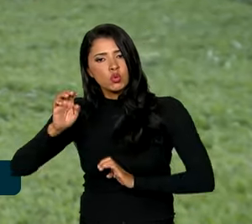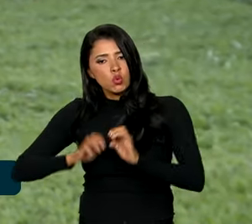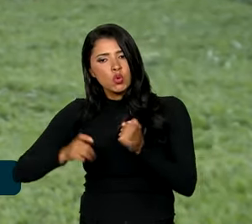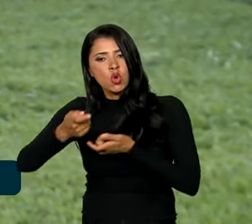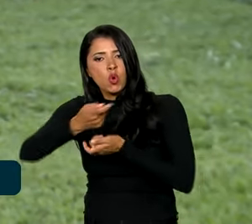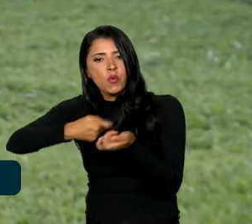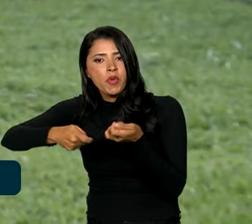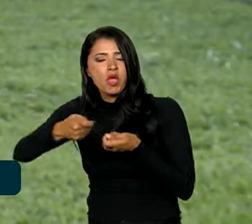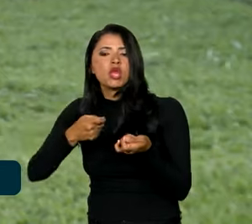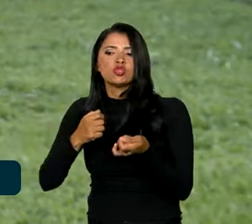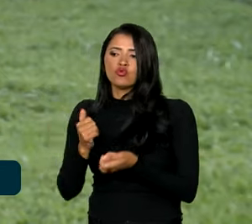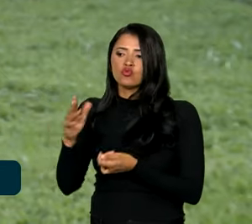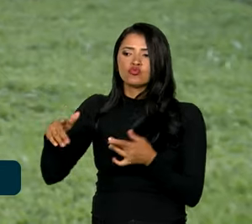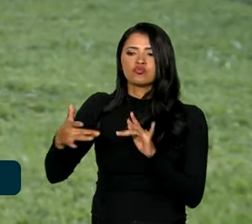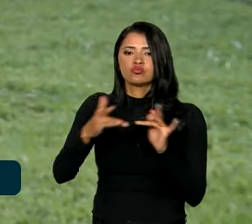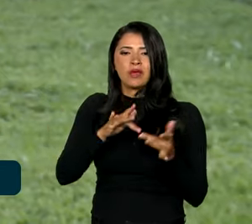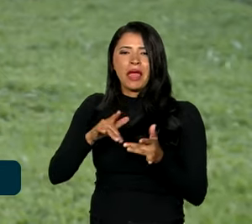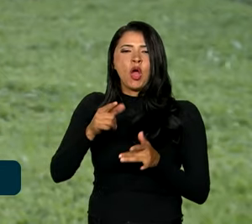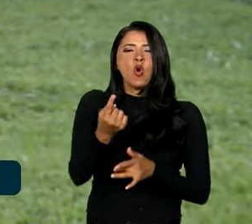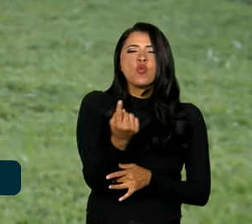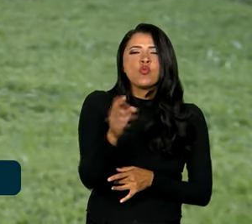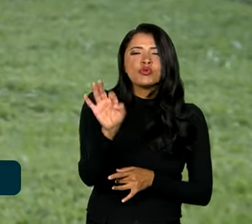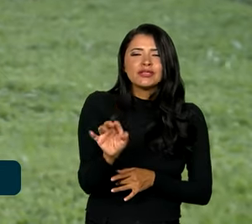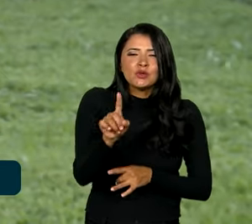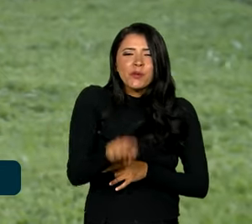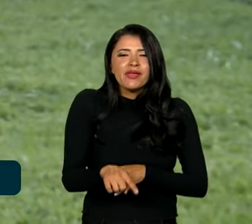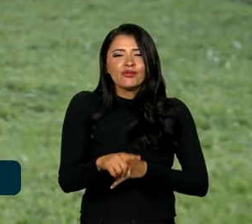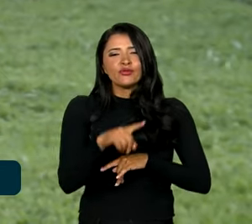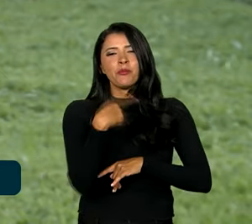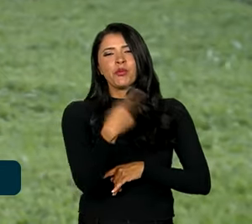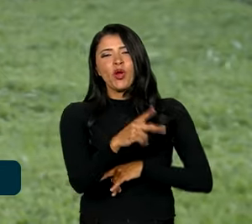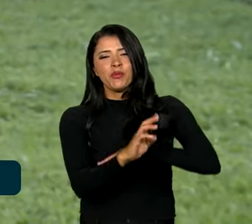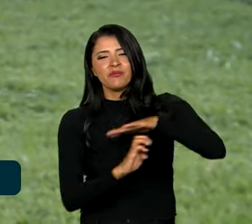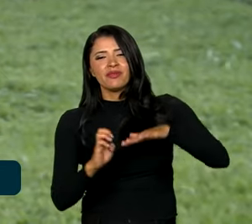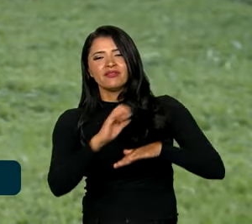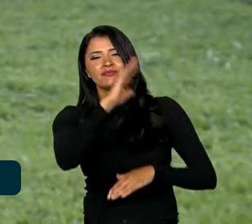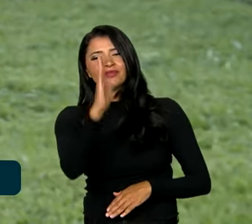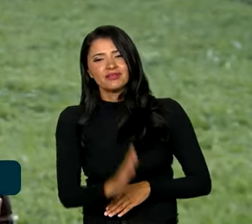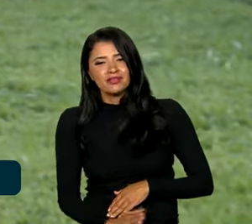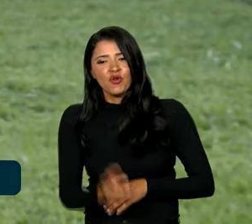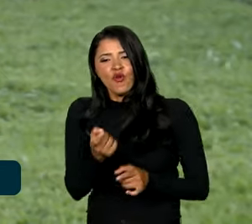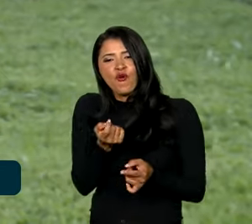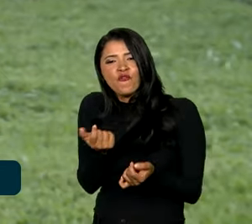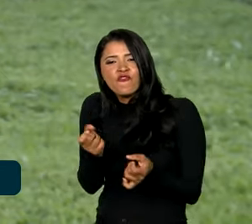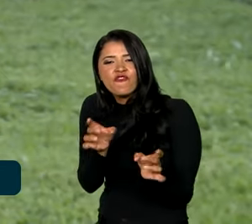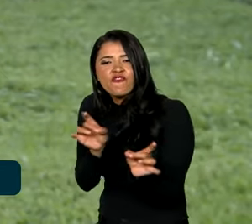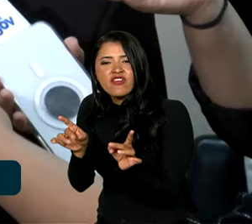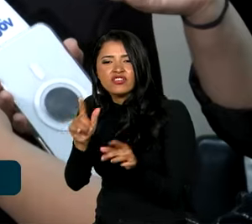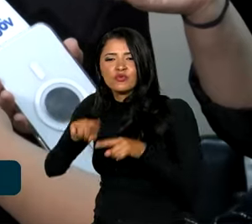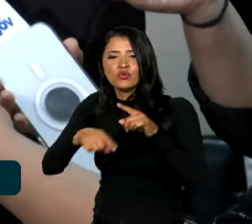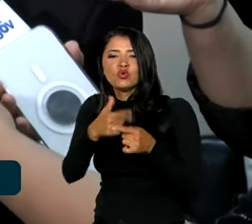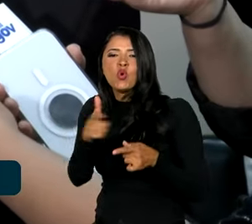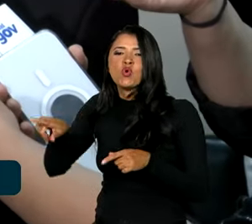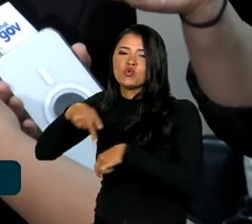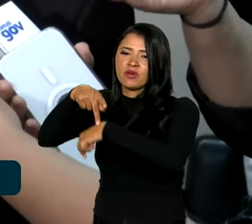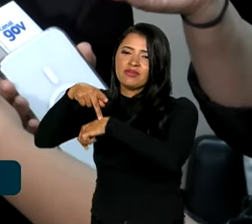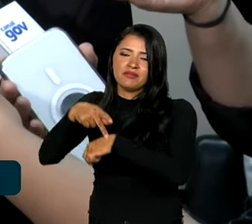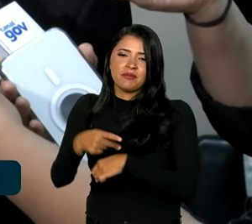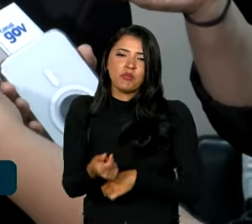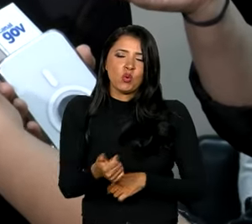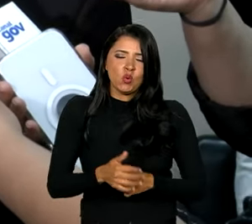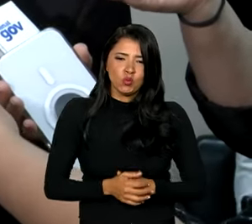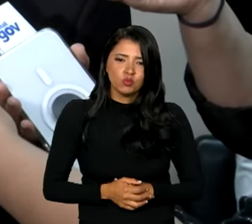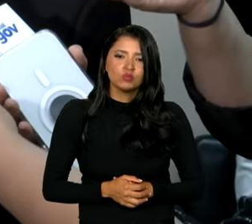Exterior, menos de 1% das empresas brasileiras vendem seus produtos para outros países. É